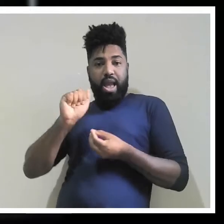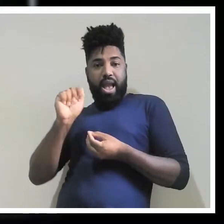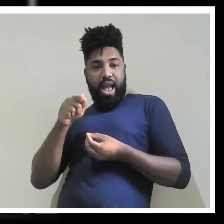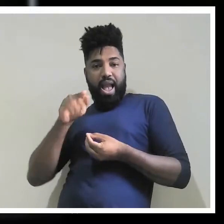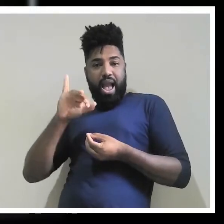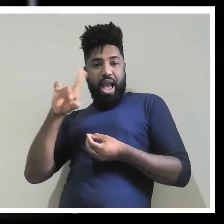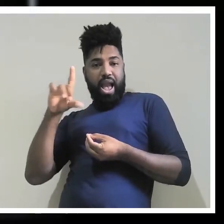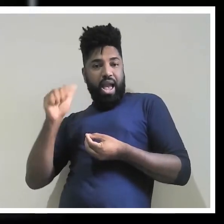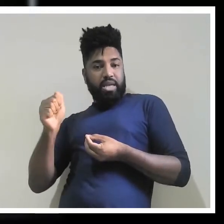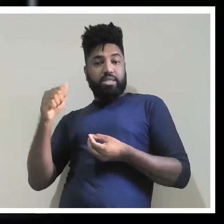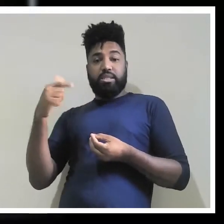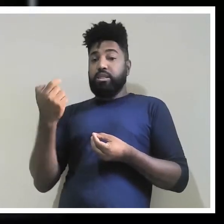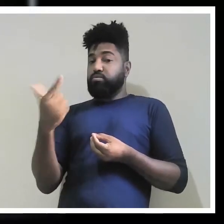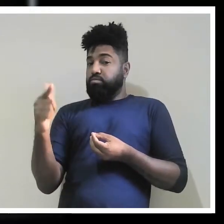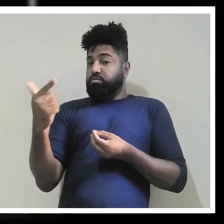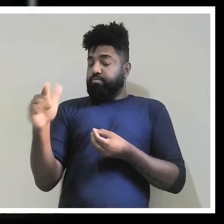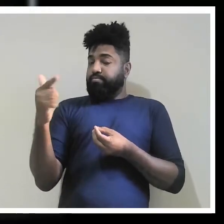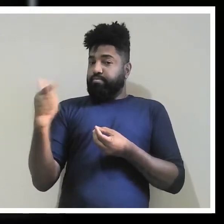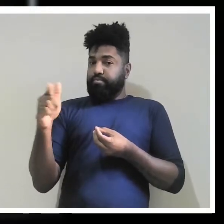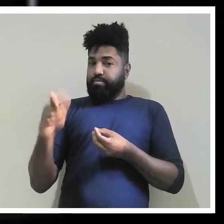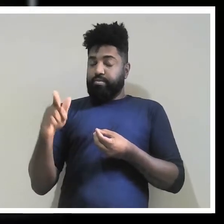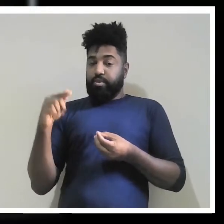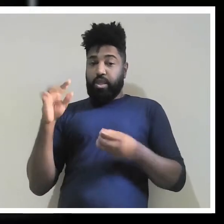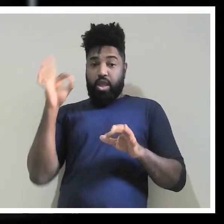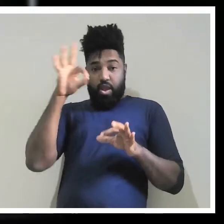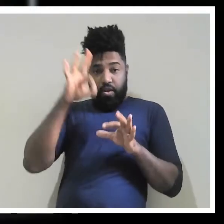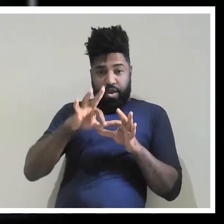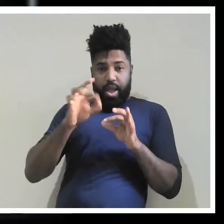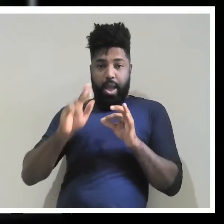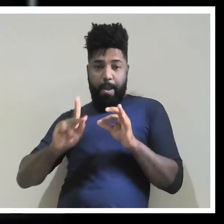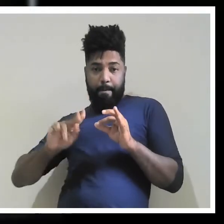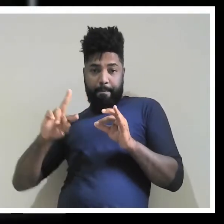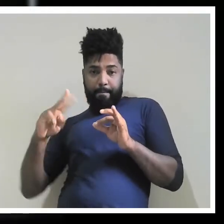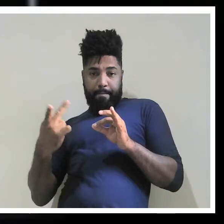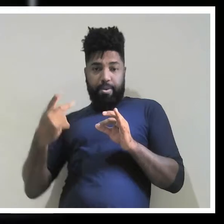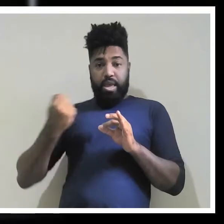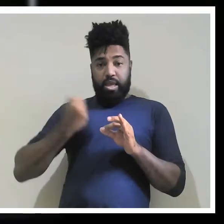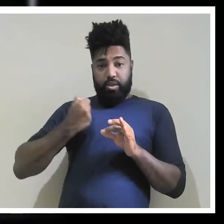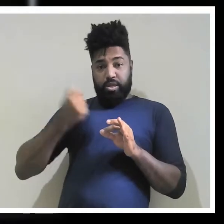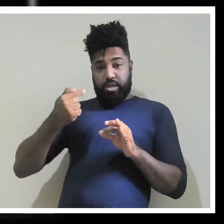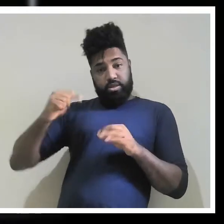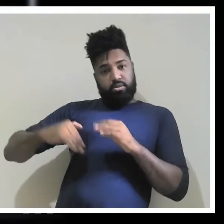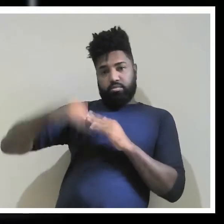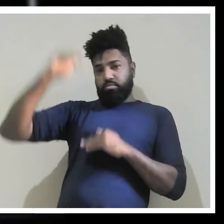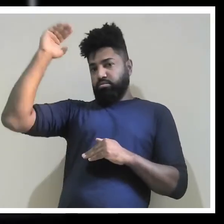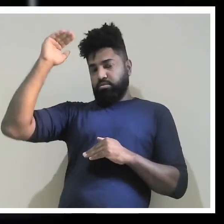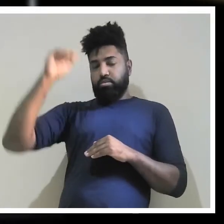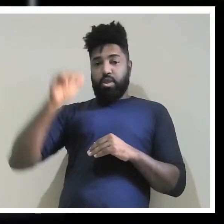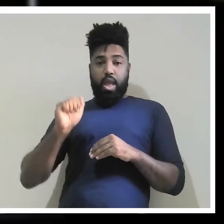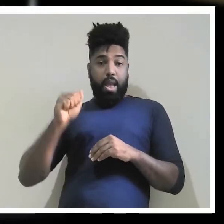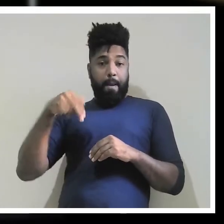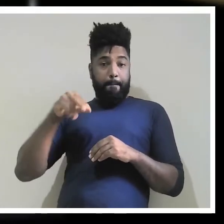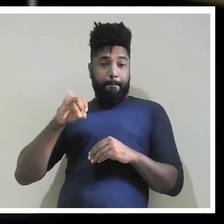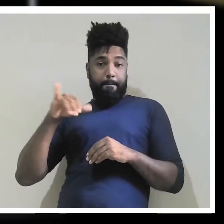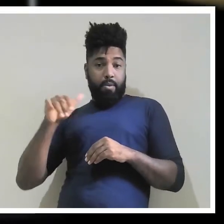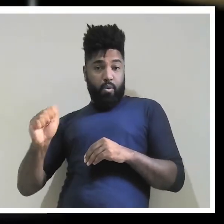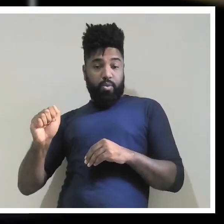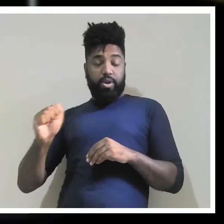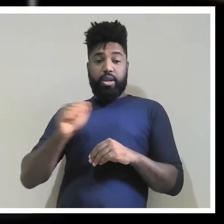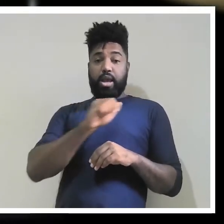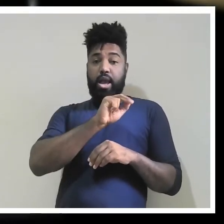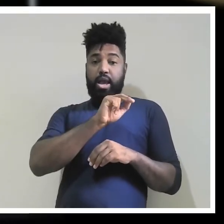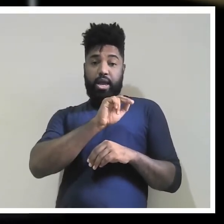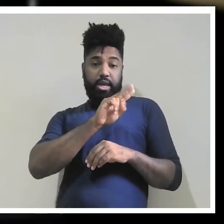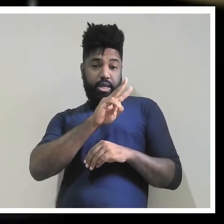tempo e ele estava em um valor superior a 7. Então, a partir de agora, a amônia já não estaria consumindo mais o ácido clorídrico.